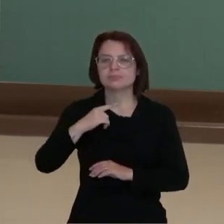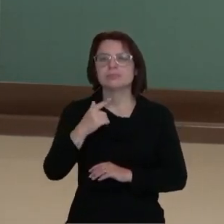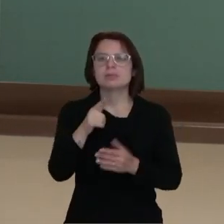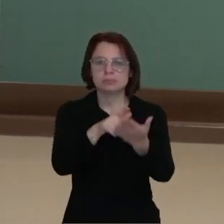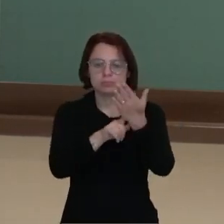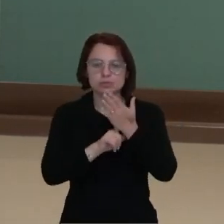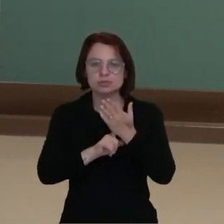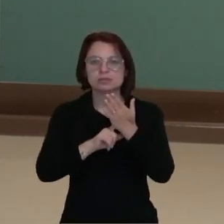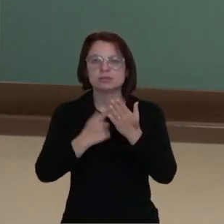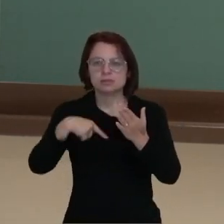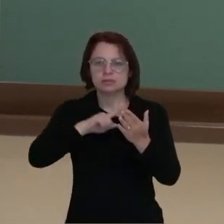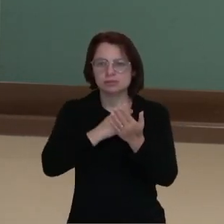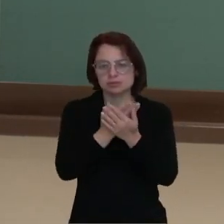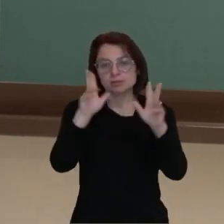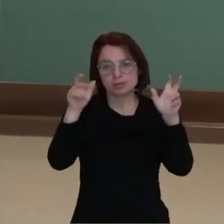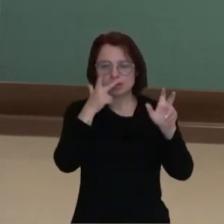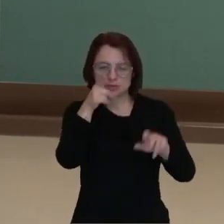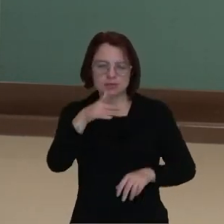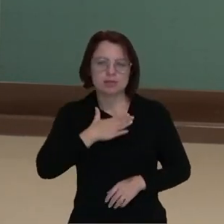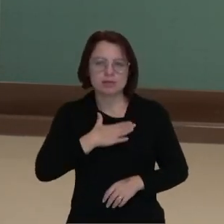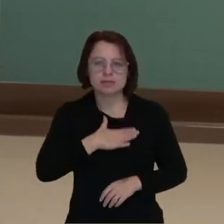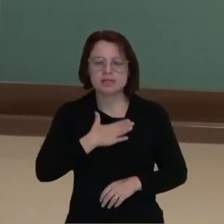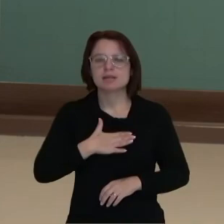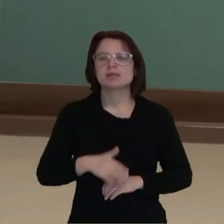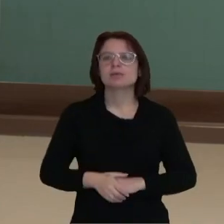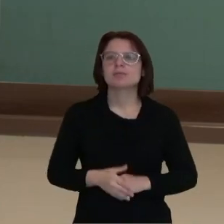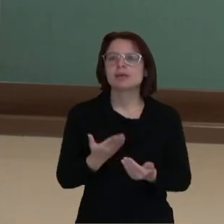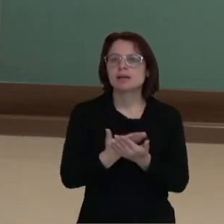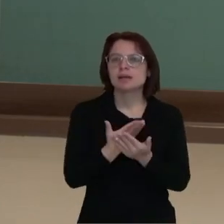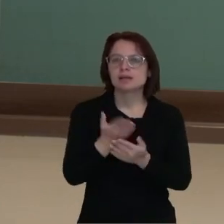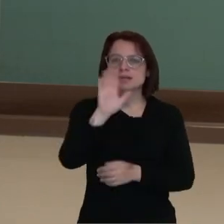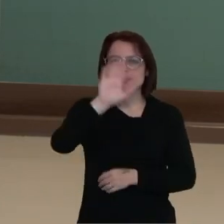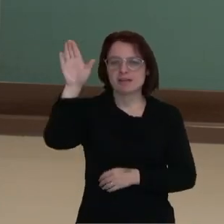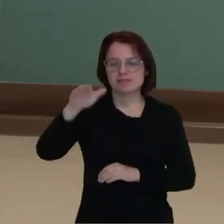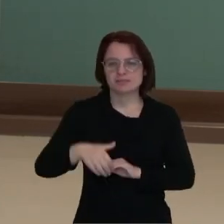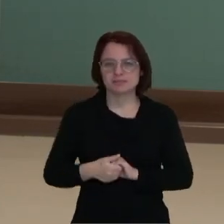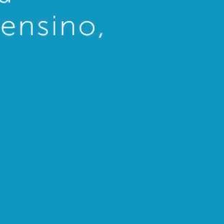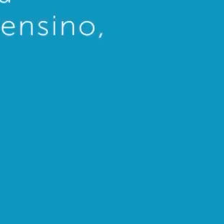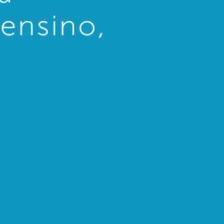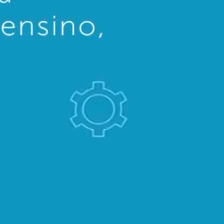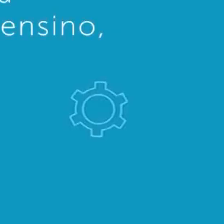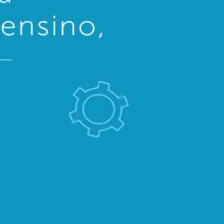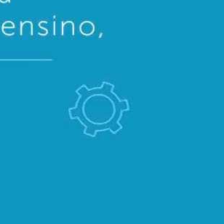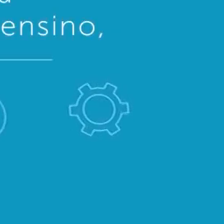e quantitativas, né? Eu espero que vocês tenham gostado dessa aula. Até breve!